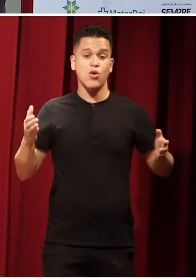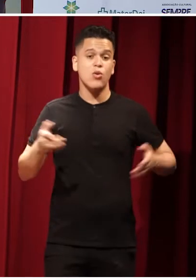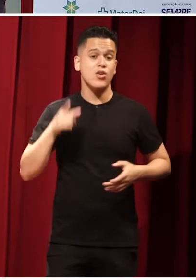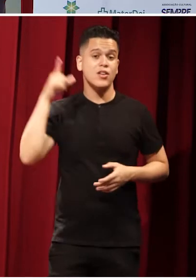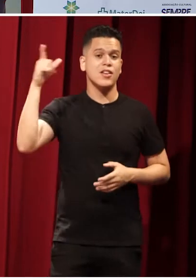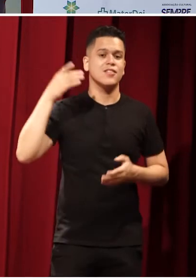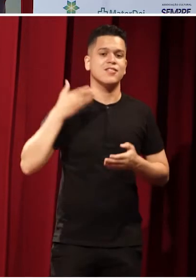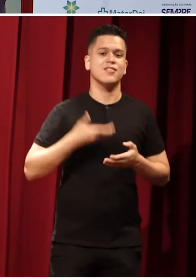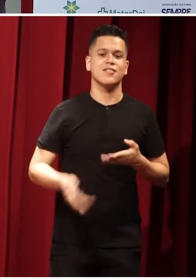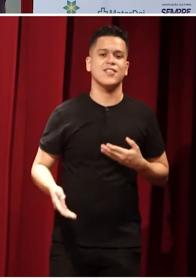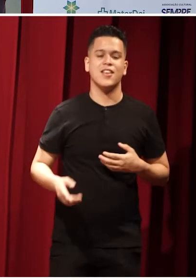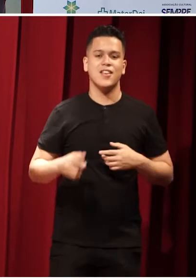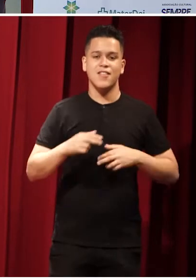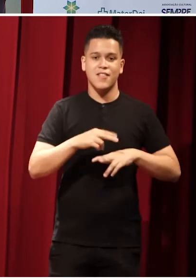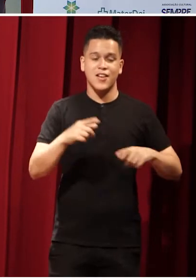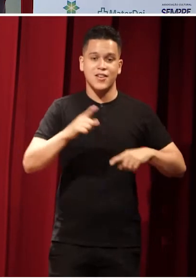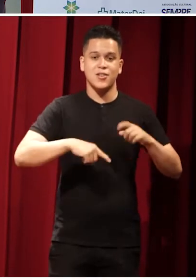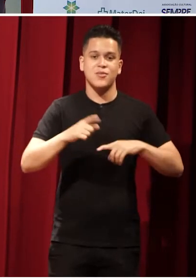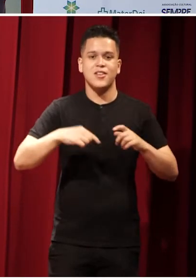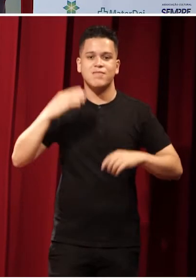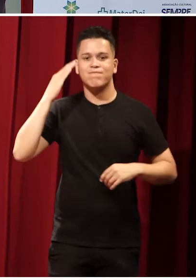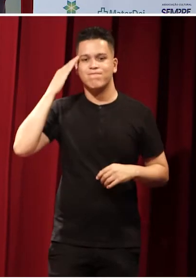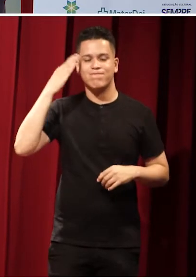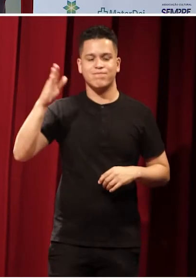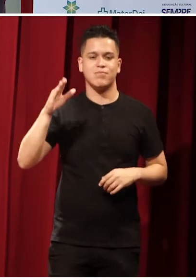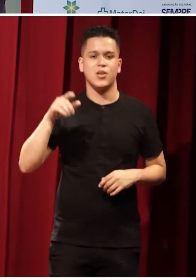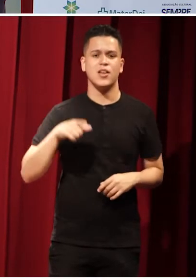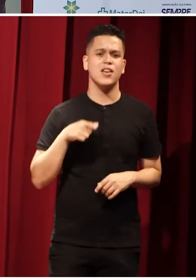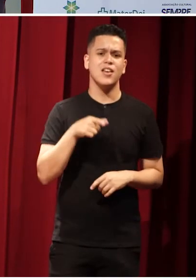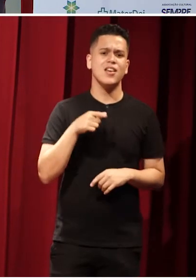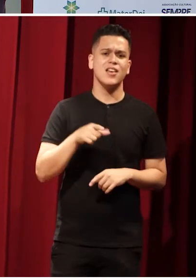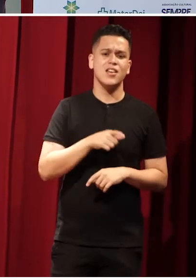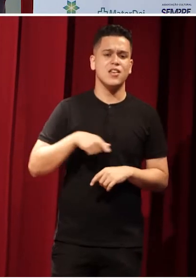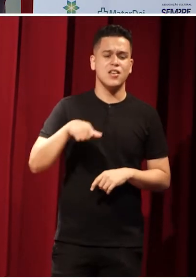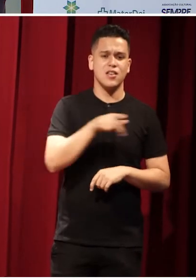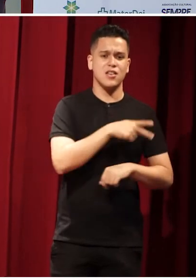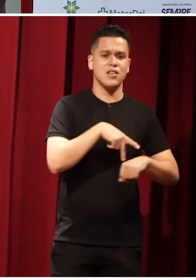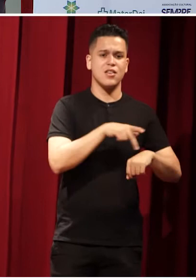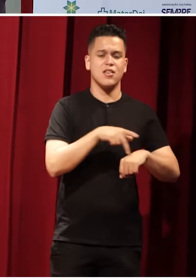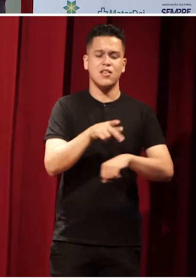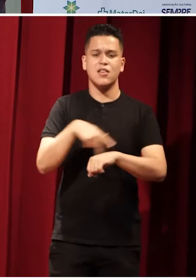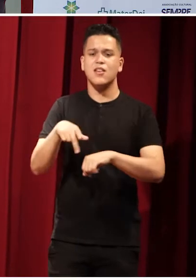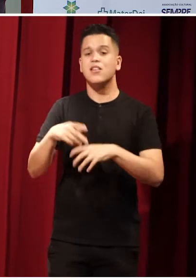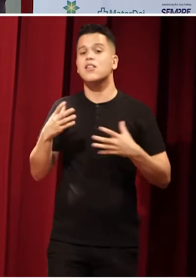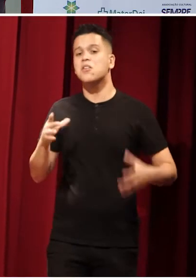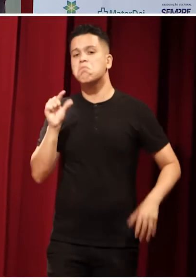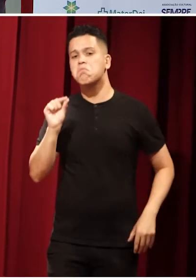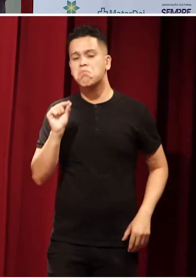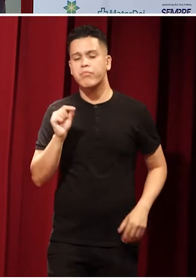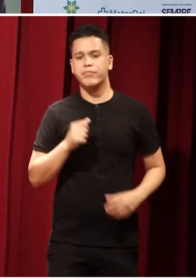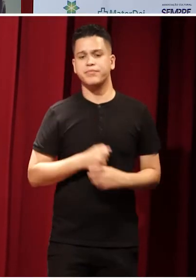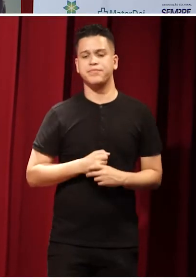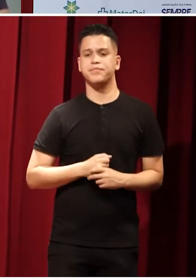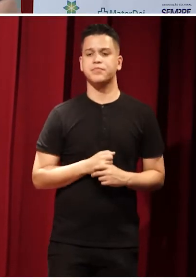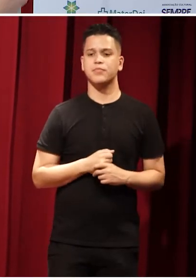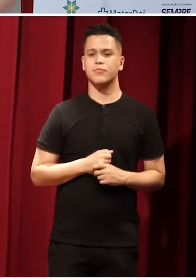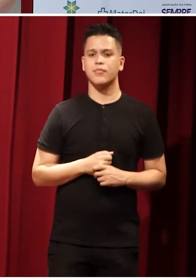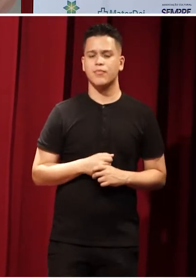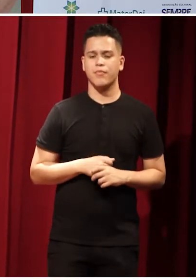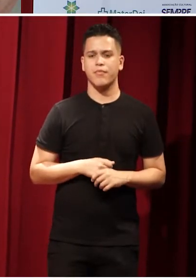matérias-primas. Então, o que eles estão querendo? Eles estão querendo, no fundo,